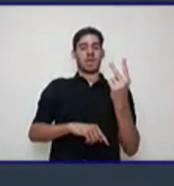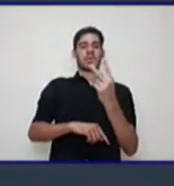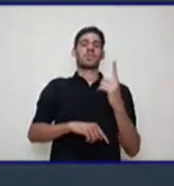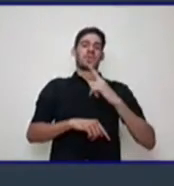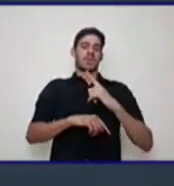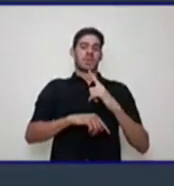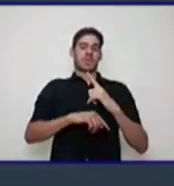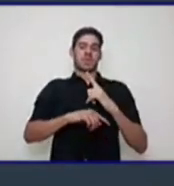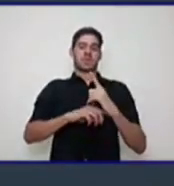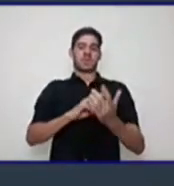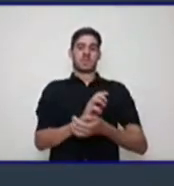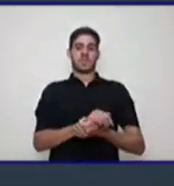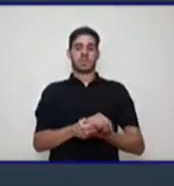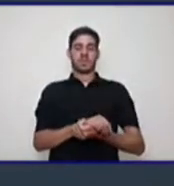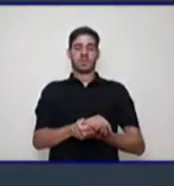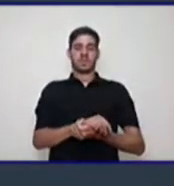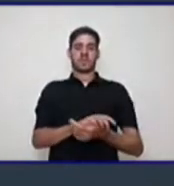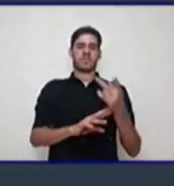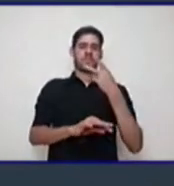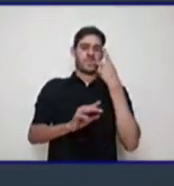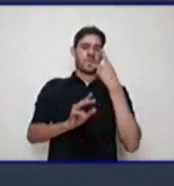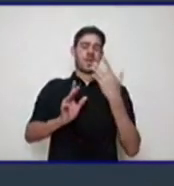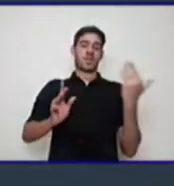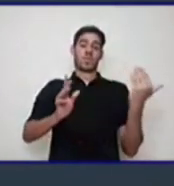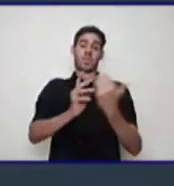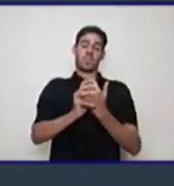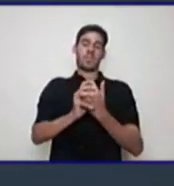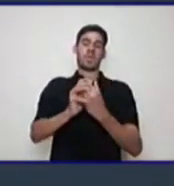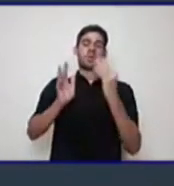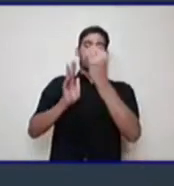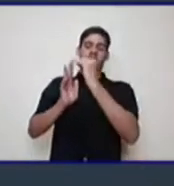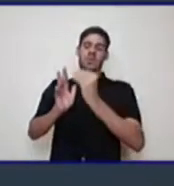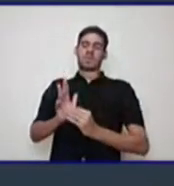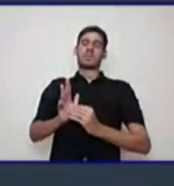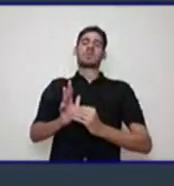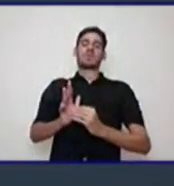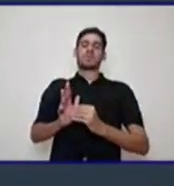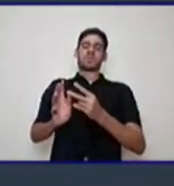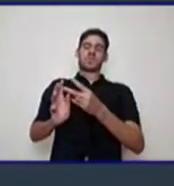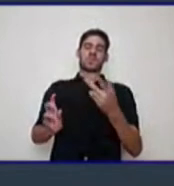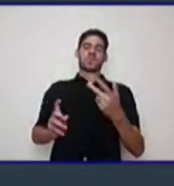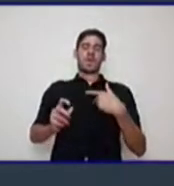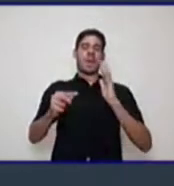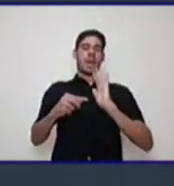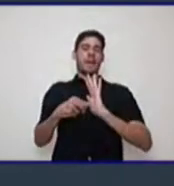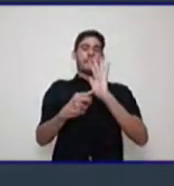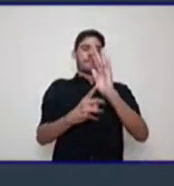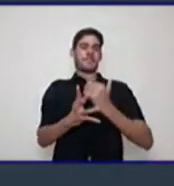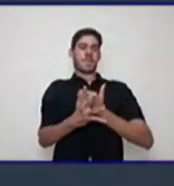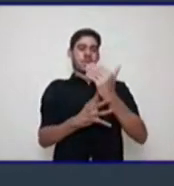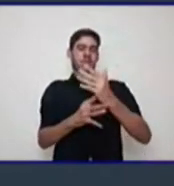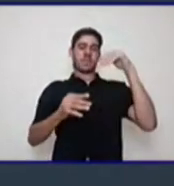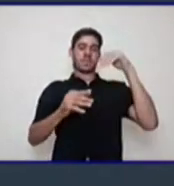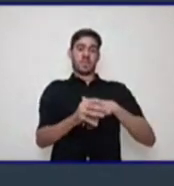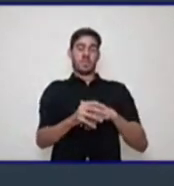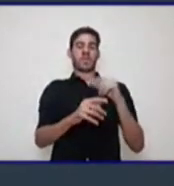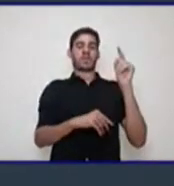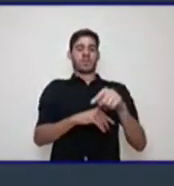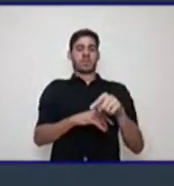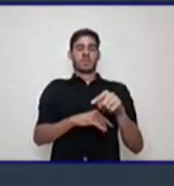que trouxe à colação e que configura, desde a apresentação deste voto,